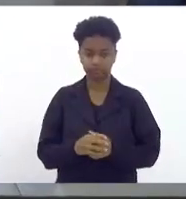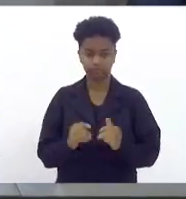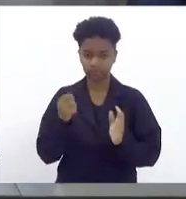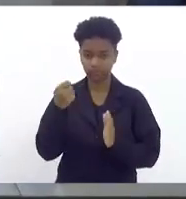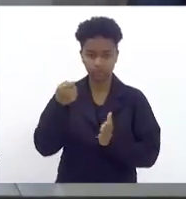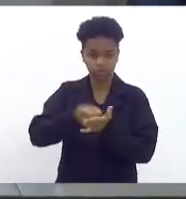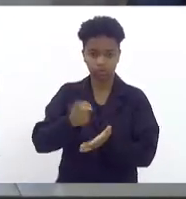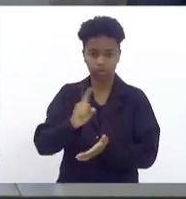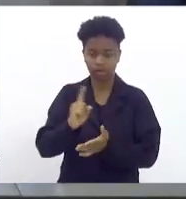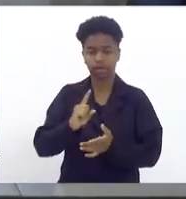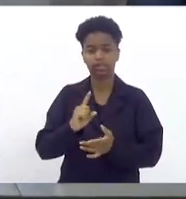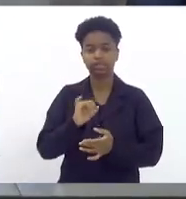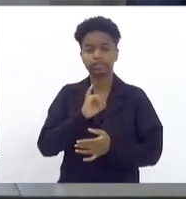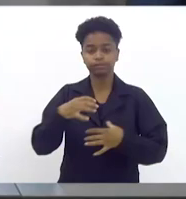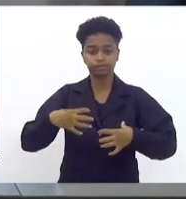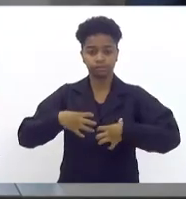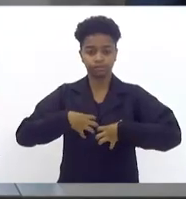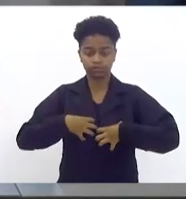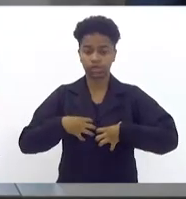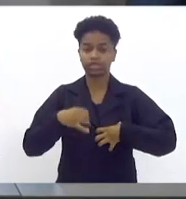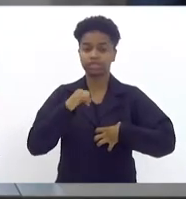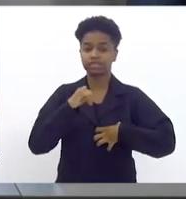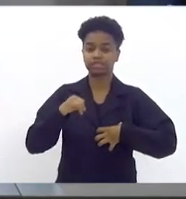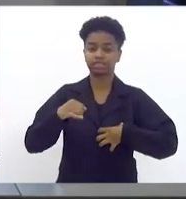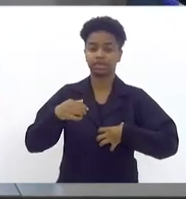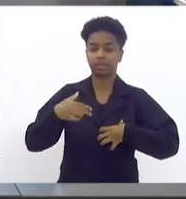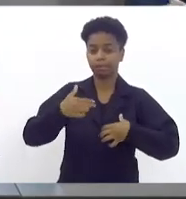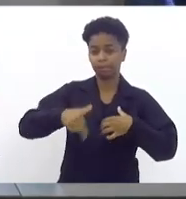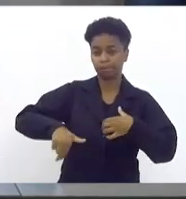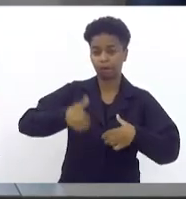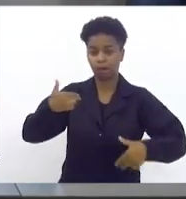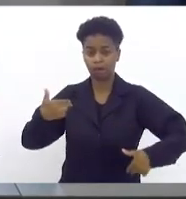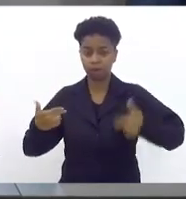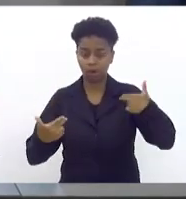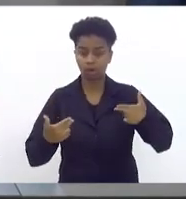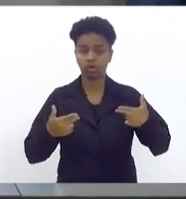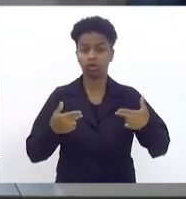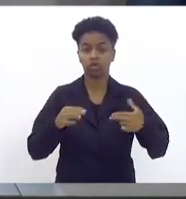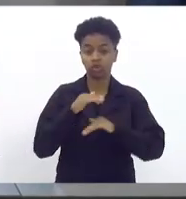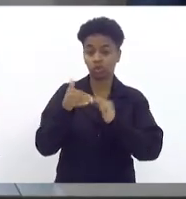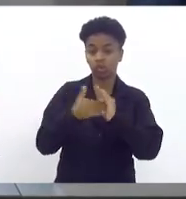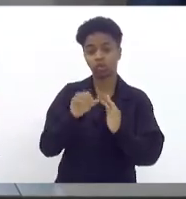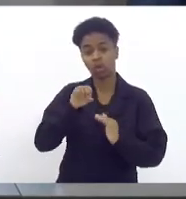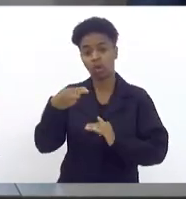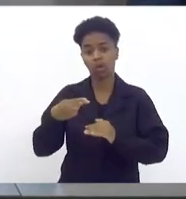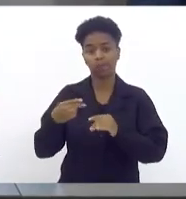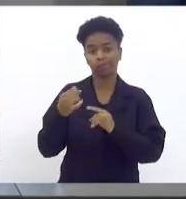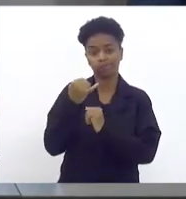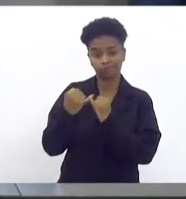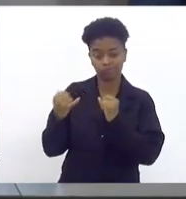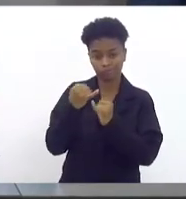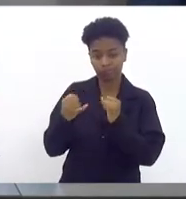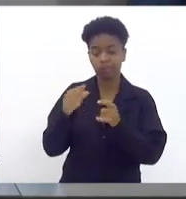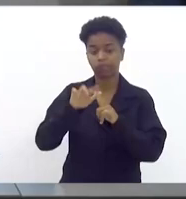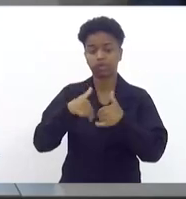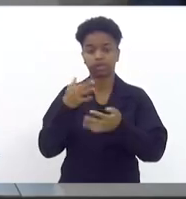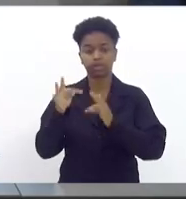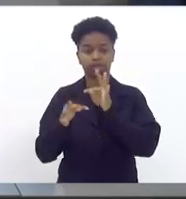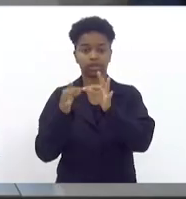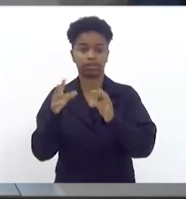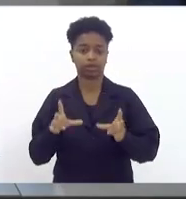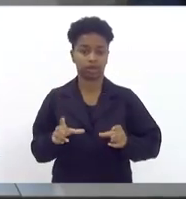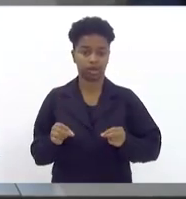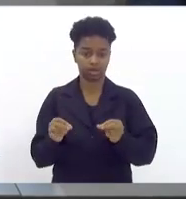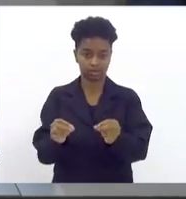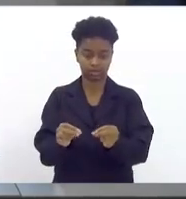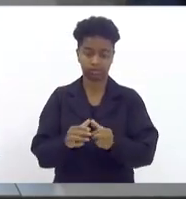às pacientes que sofrerem mutilação total ou parcial das mamas em razão do tratamento do câncer. O